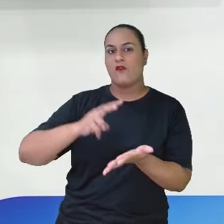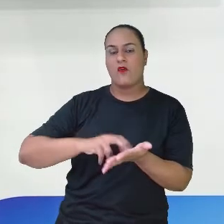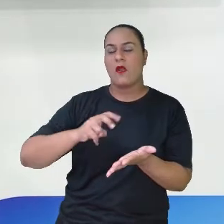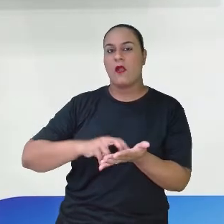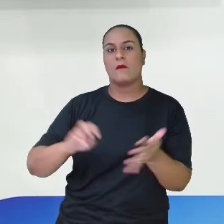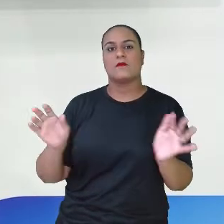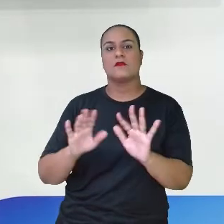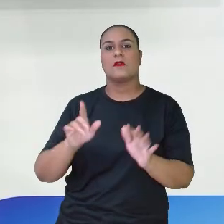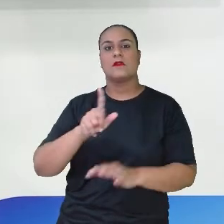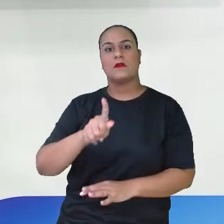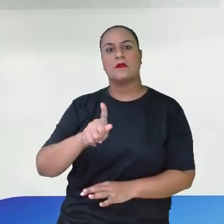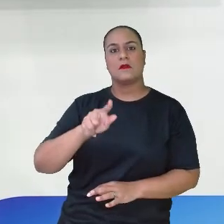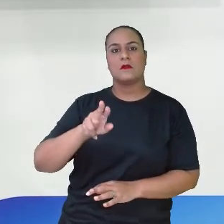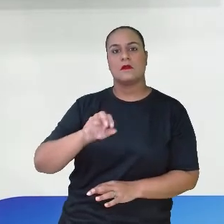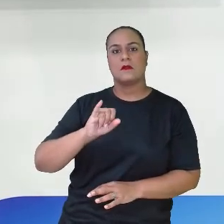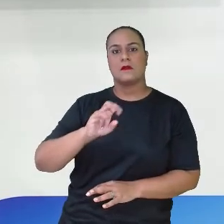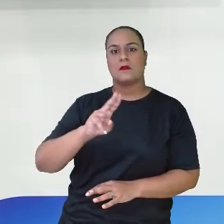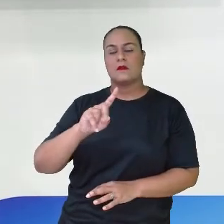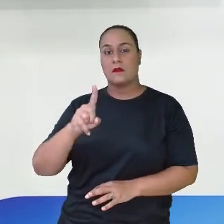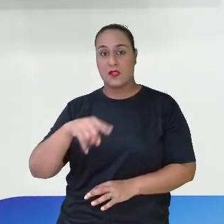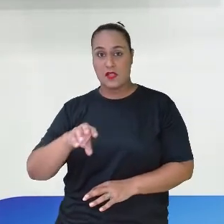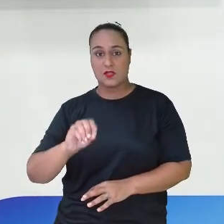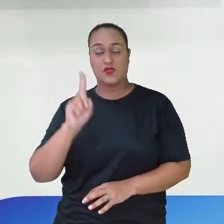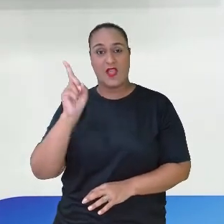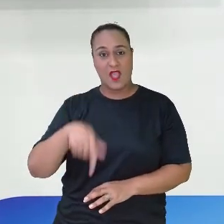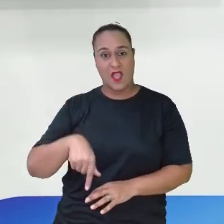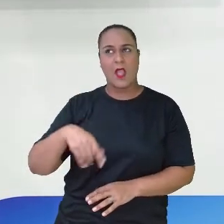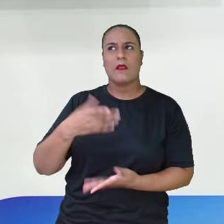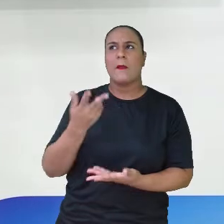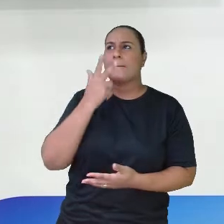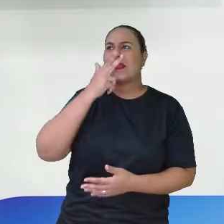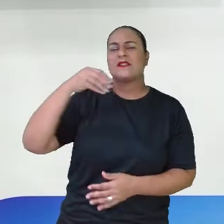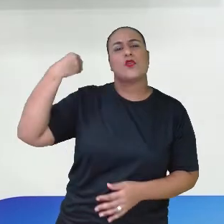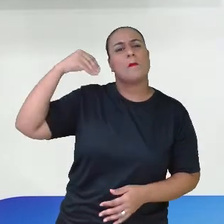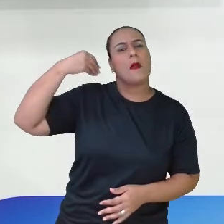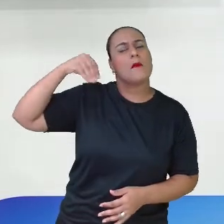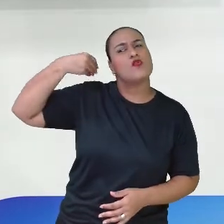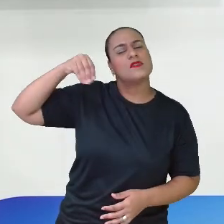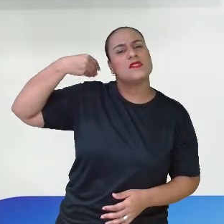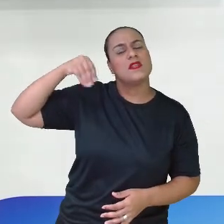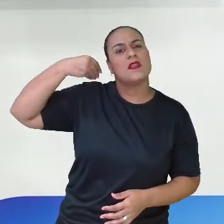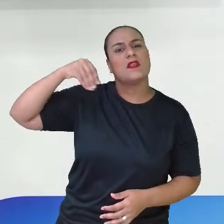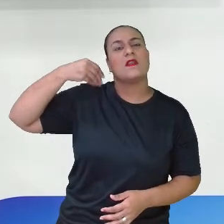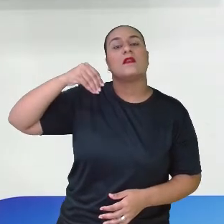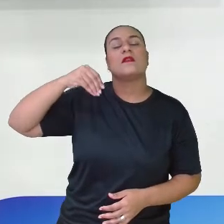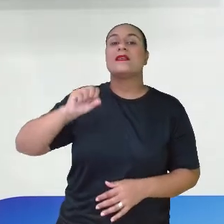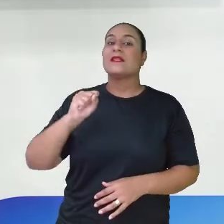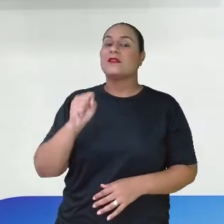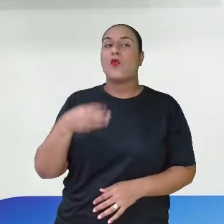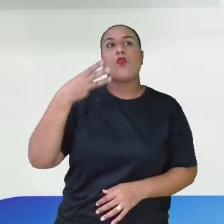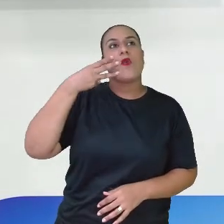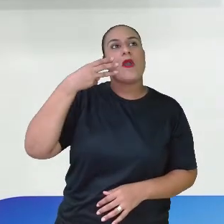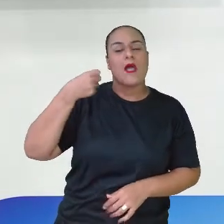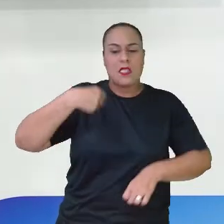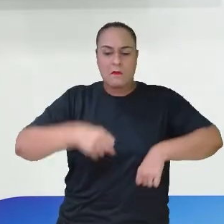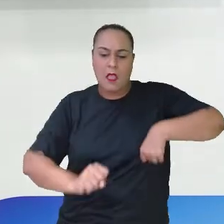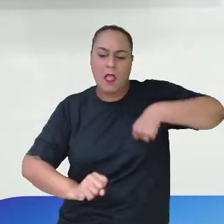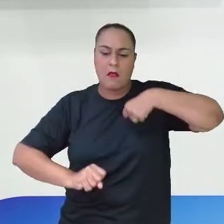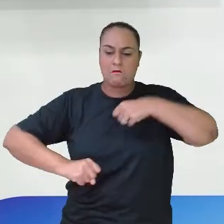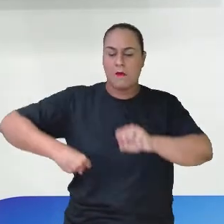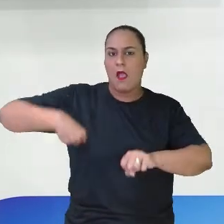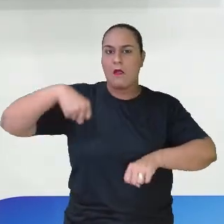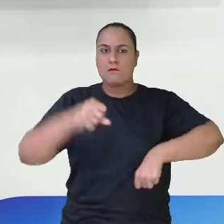deles. Guiso é um chocalho, uma sineta, né? Quando o gato estivesse